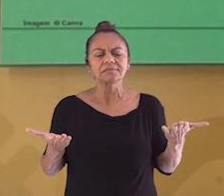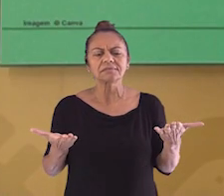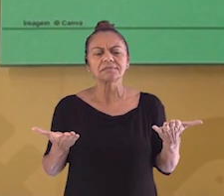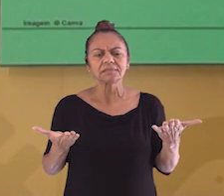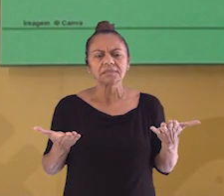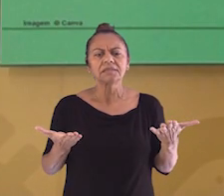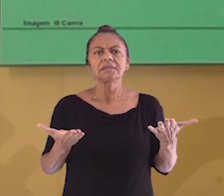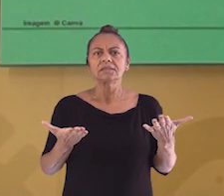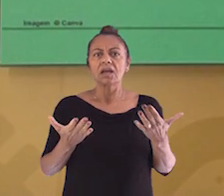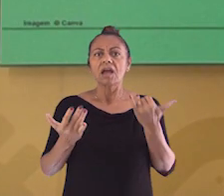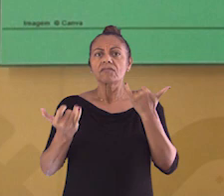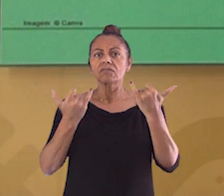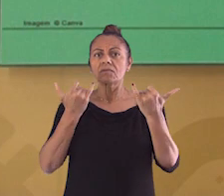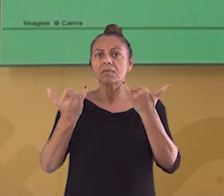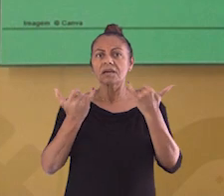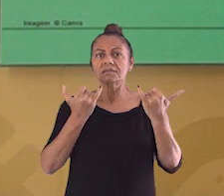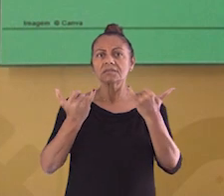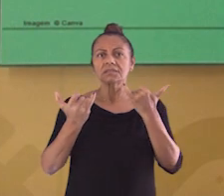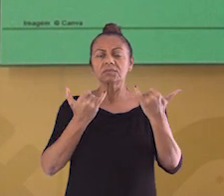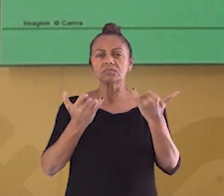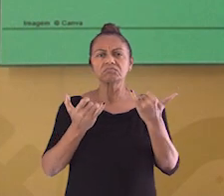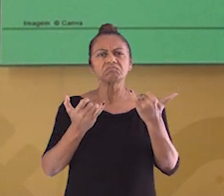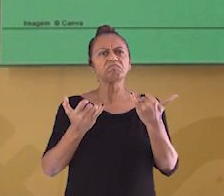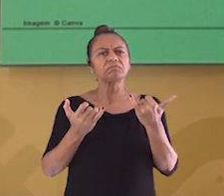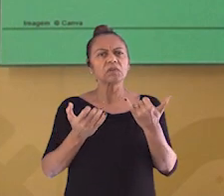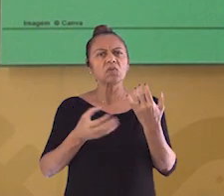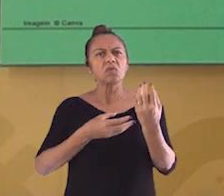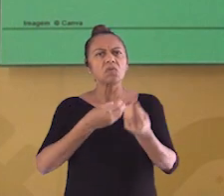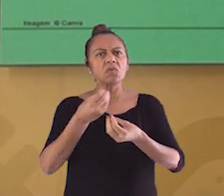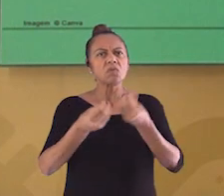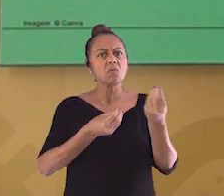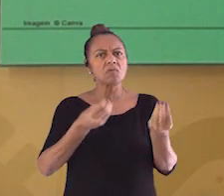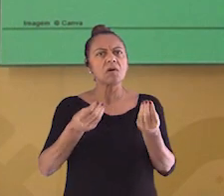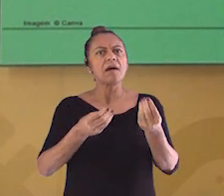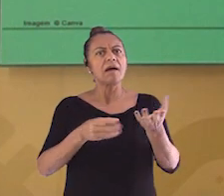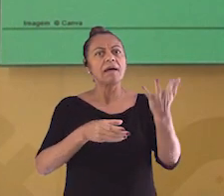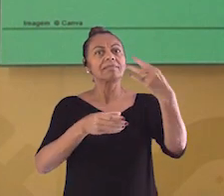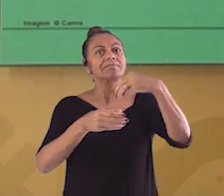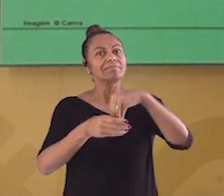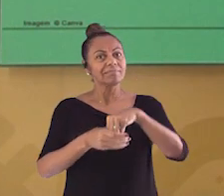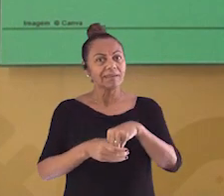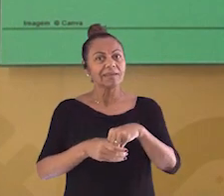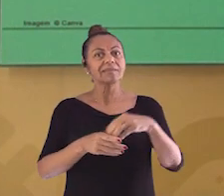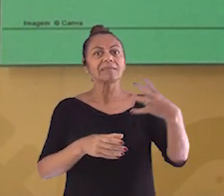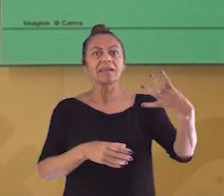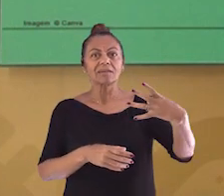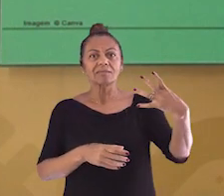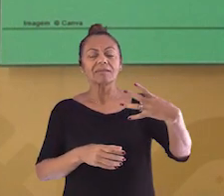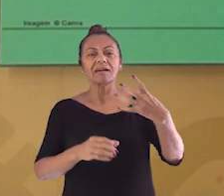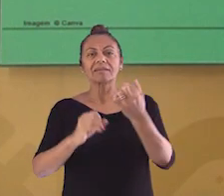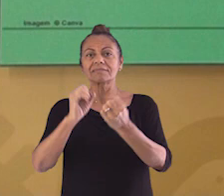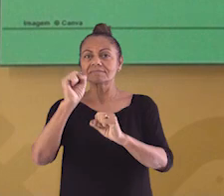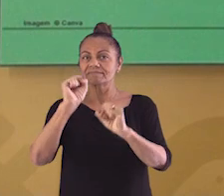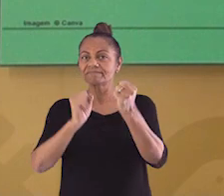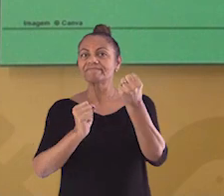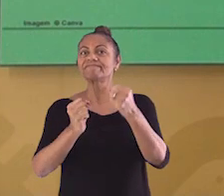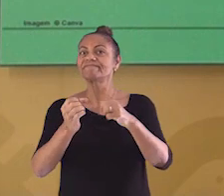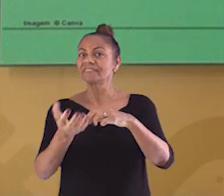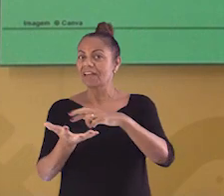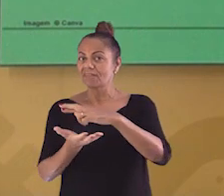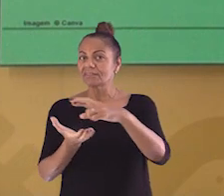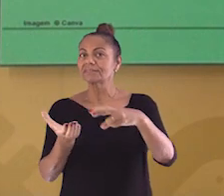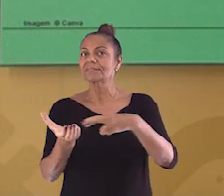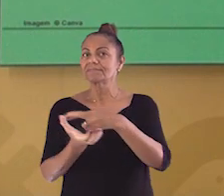informações e o fluxo das informações é algo da quarta revolução industrial. Antigamente, logo que a